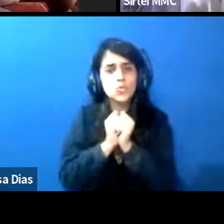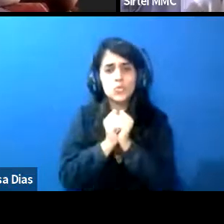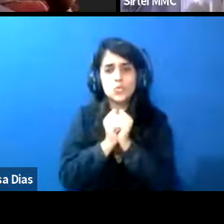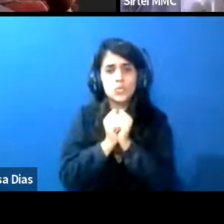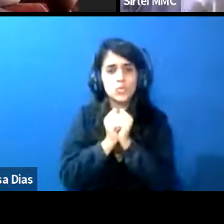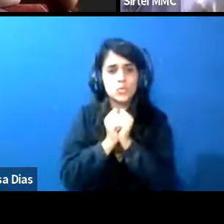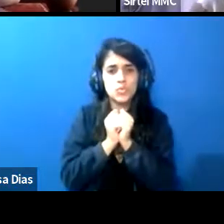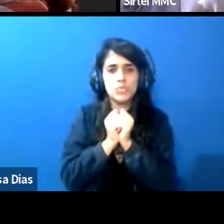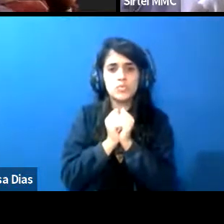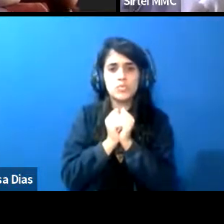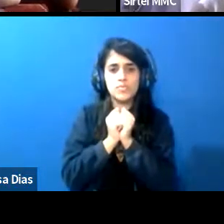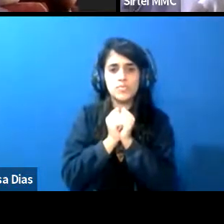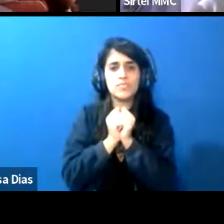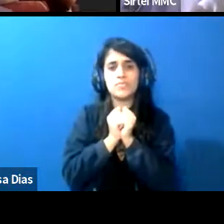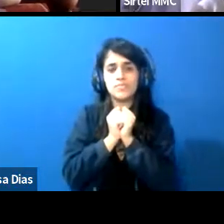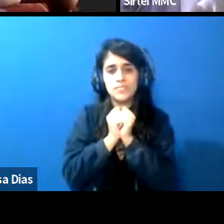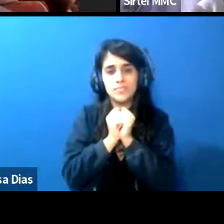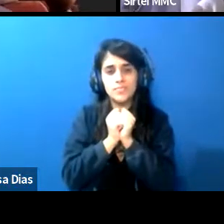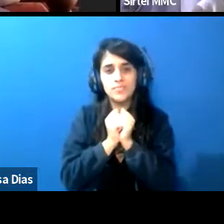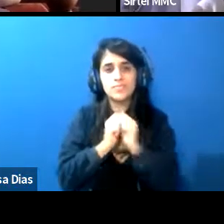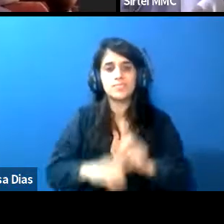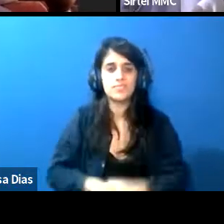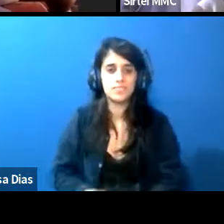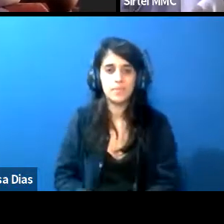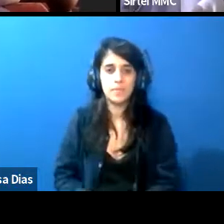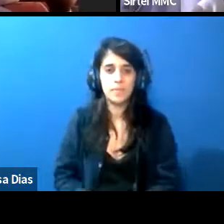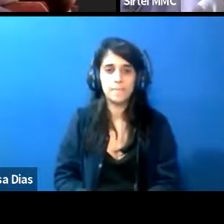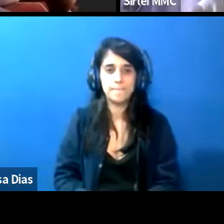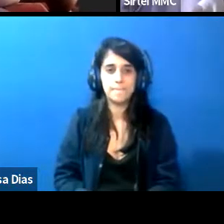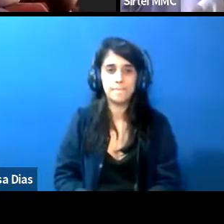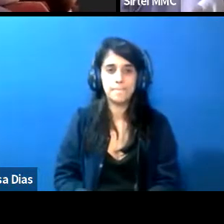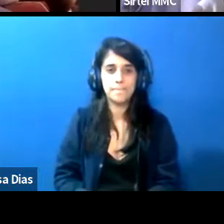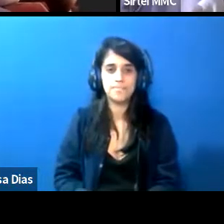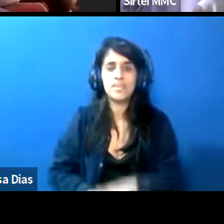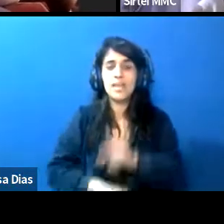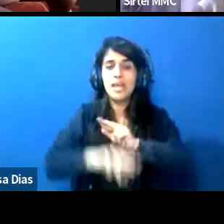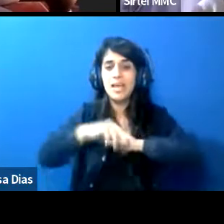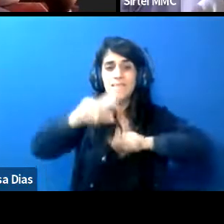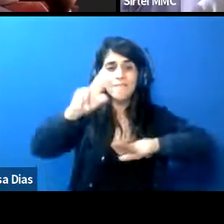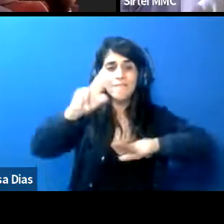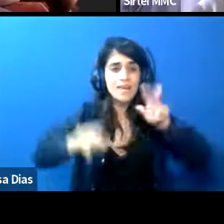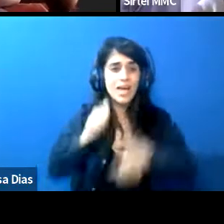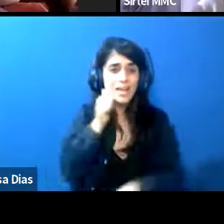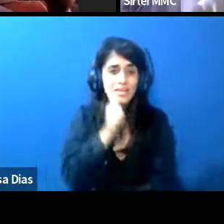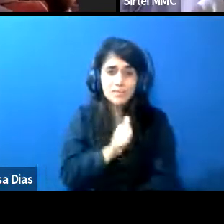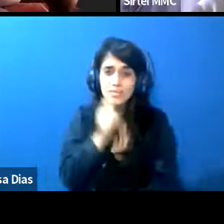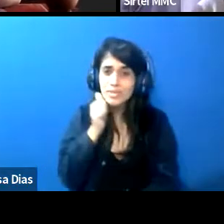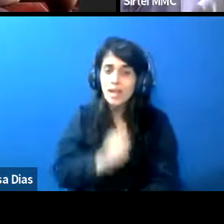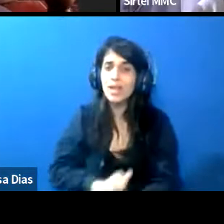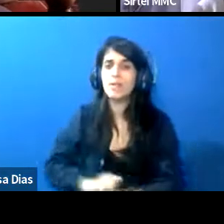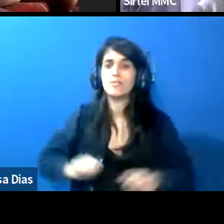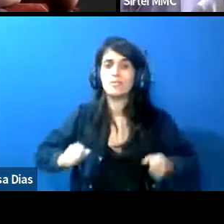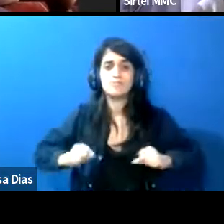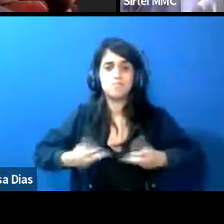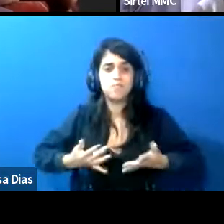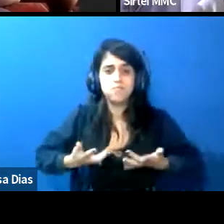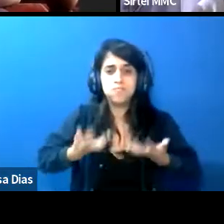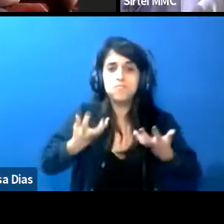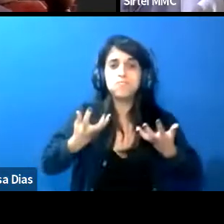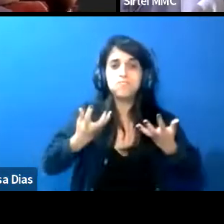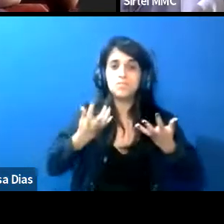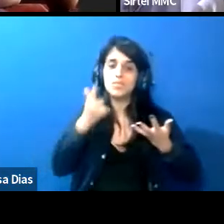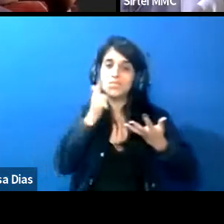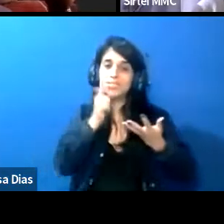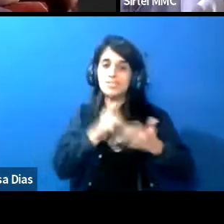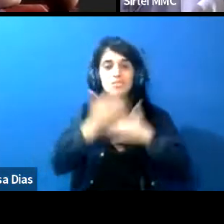Vera Gasparetto, a Carmen Vera, é um monte de mulheres, é muita energia para que isso tudo